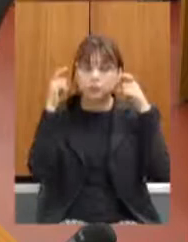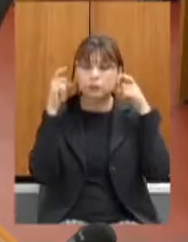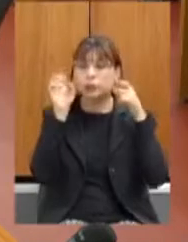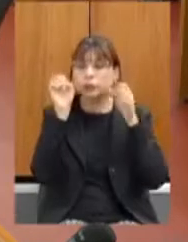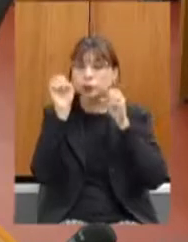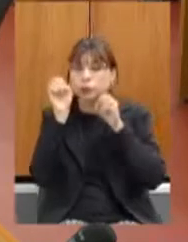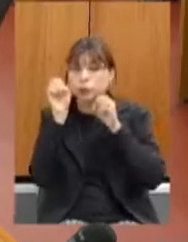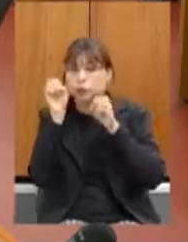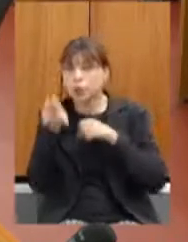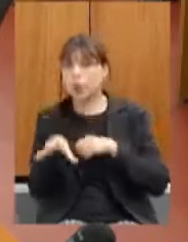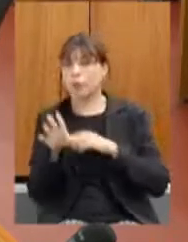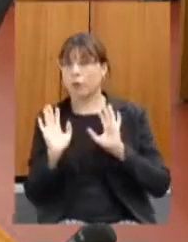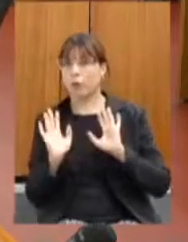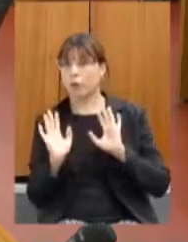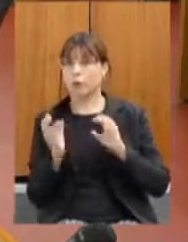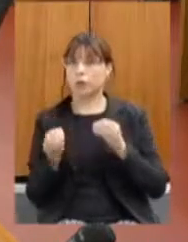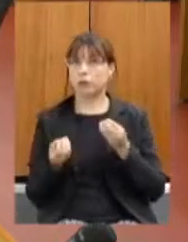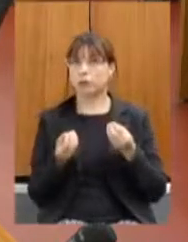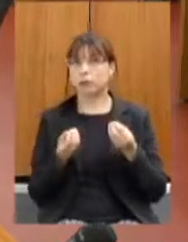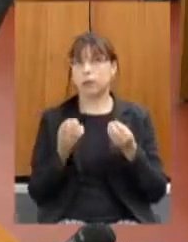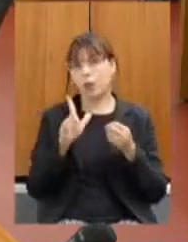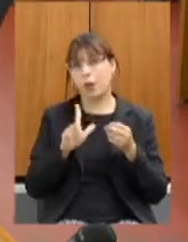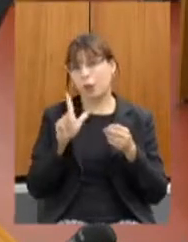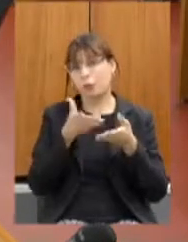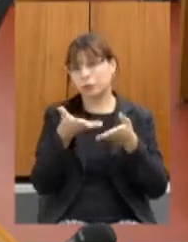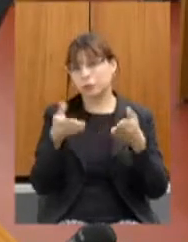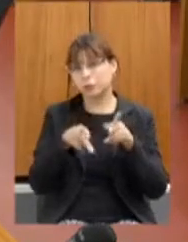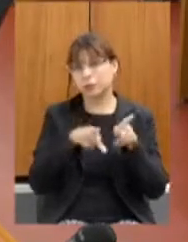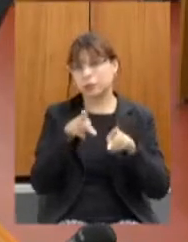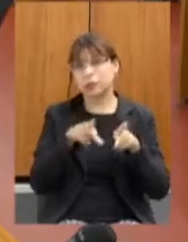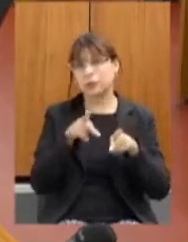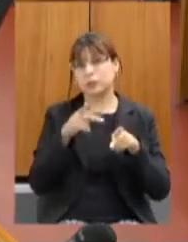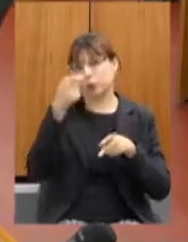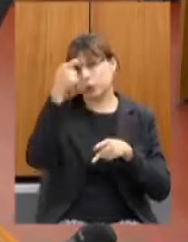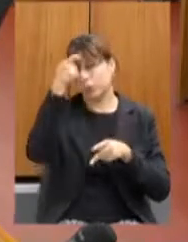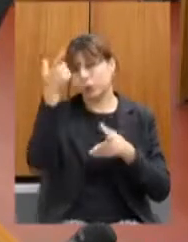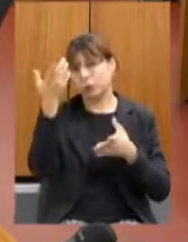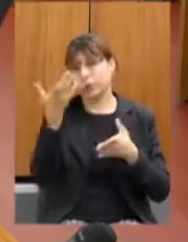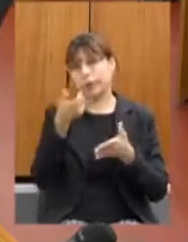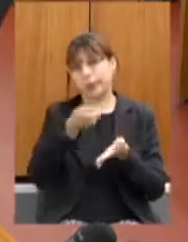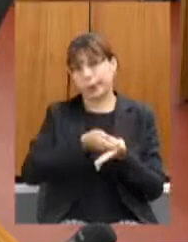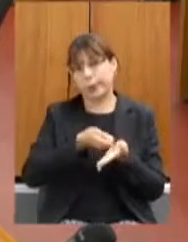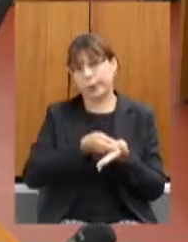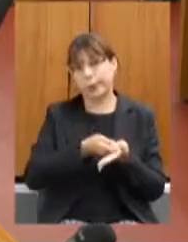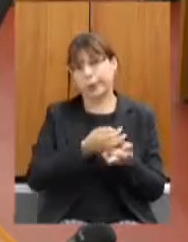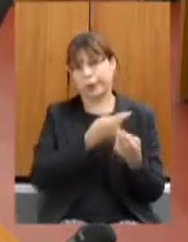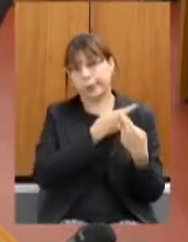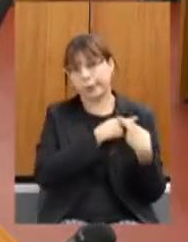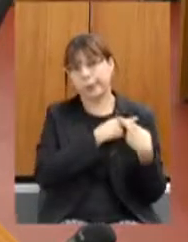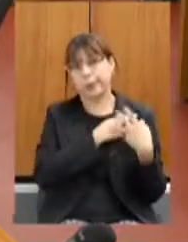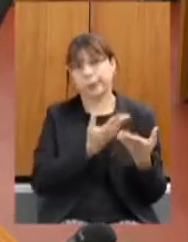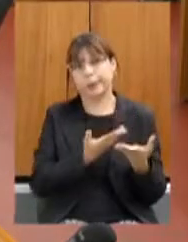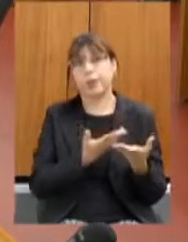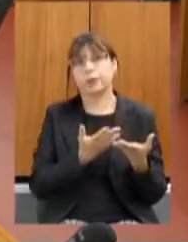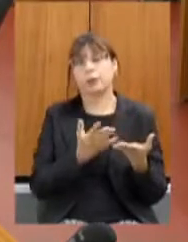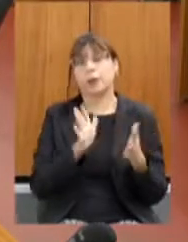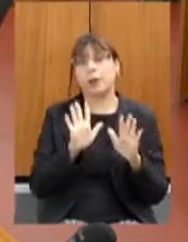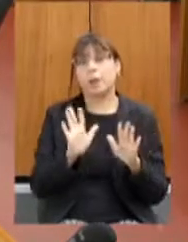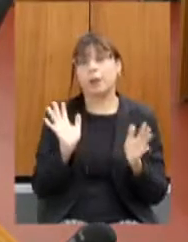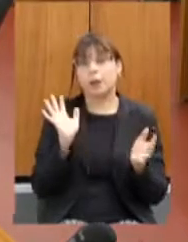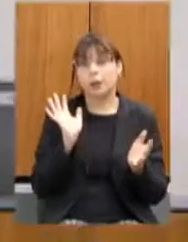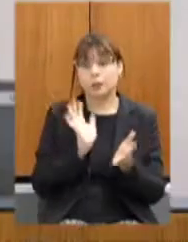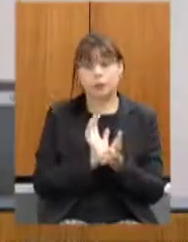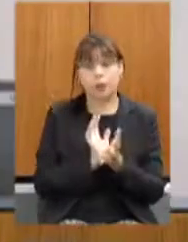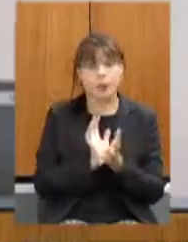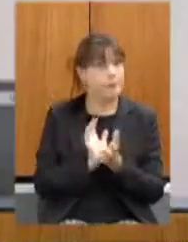claro que a população ela tá consciente dos seus suas obrigações seus deveres EA situação